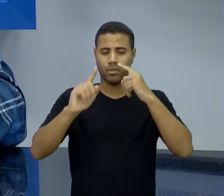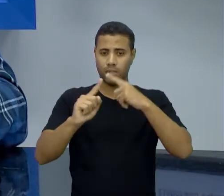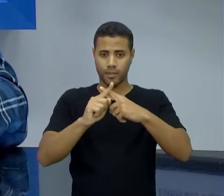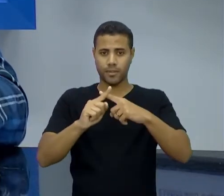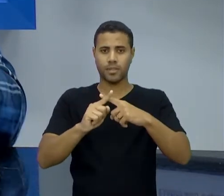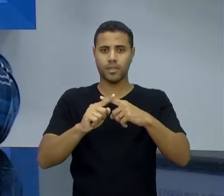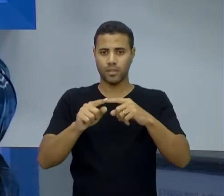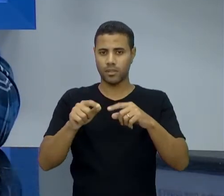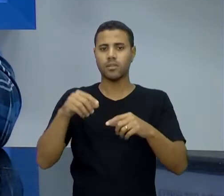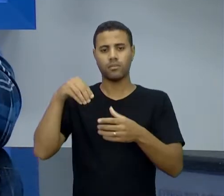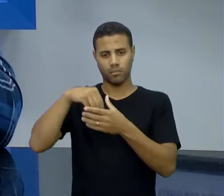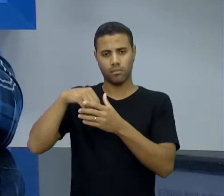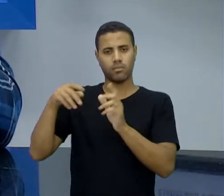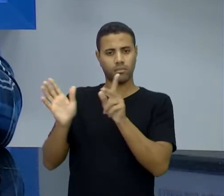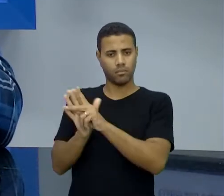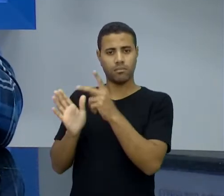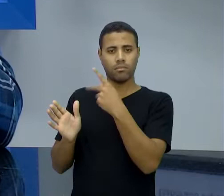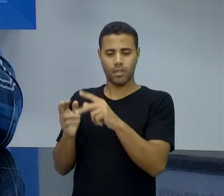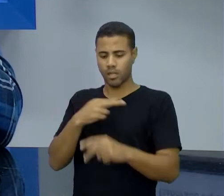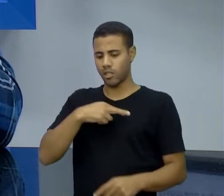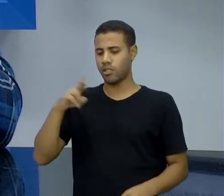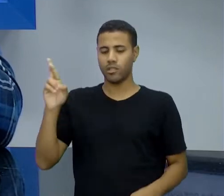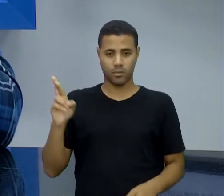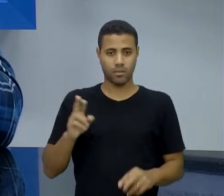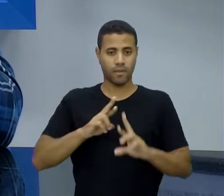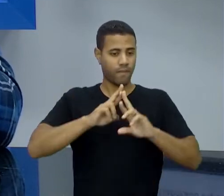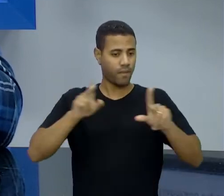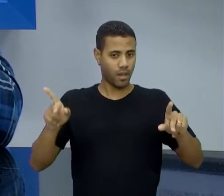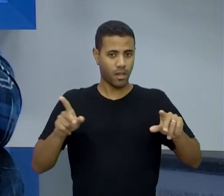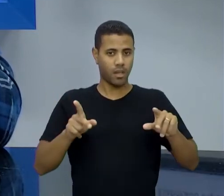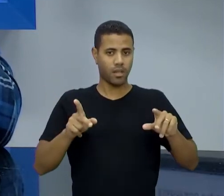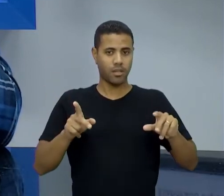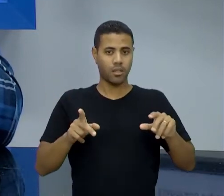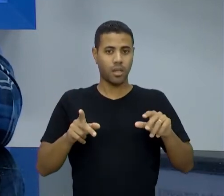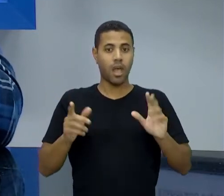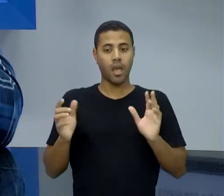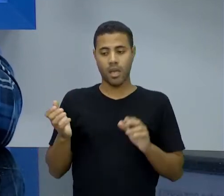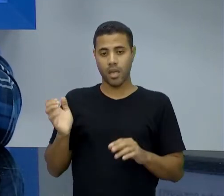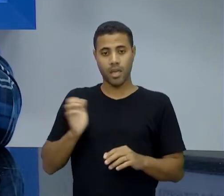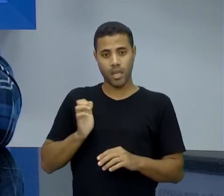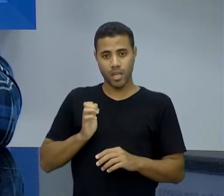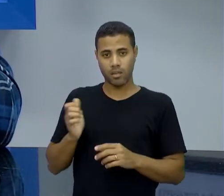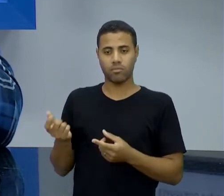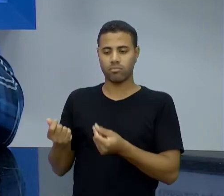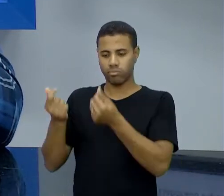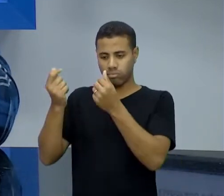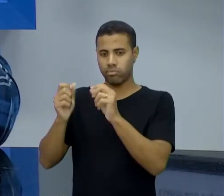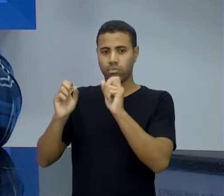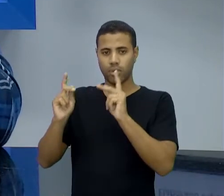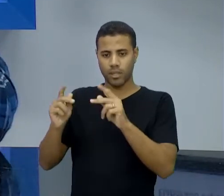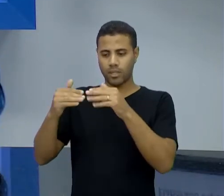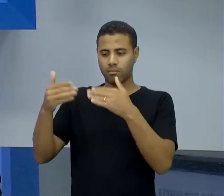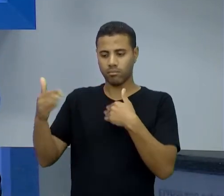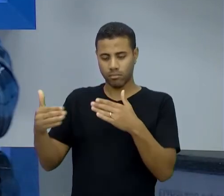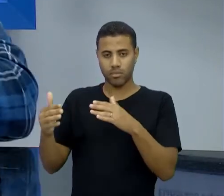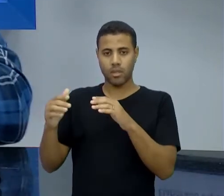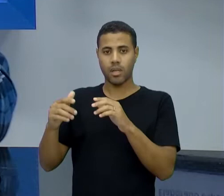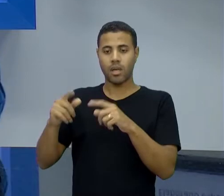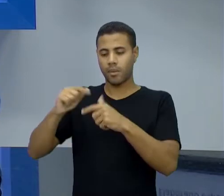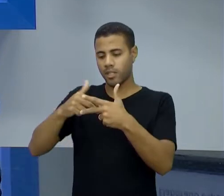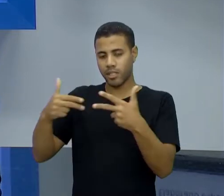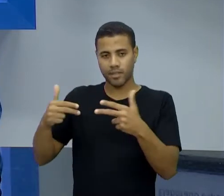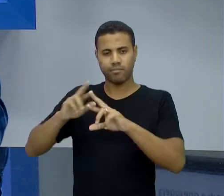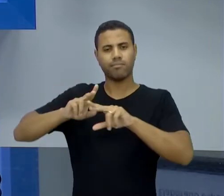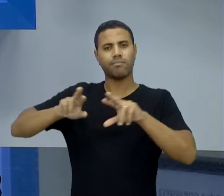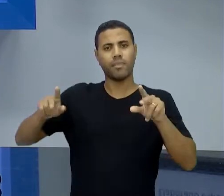patrimônios, tá? Só que é diferente dos itens dos nobres, das pessoas mais ricas. Os nobres colecionavam